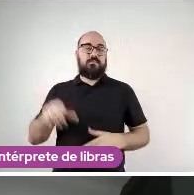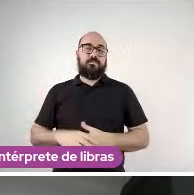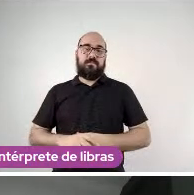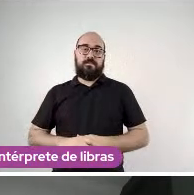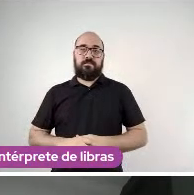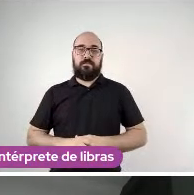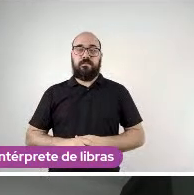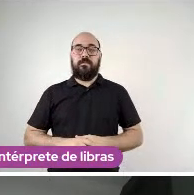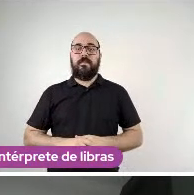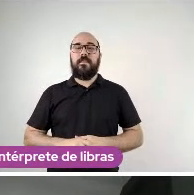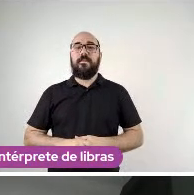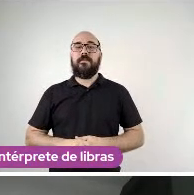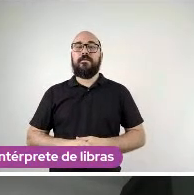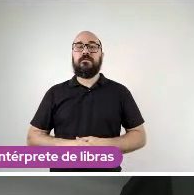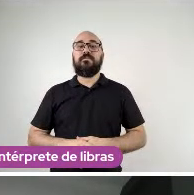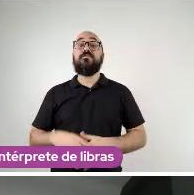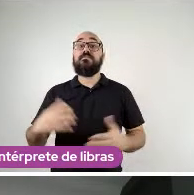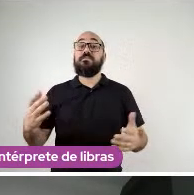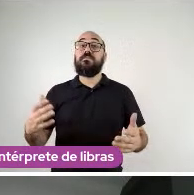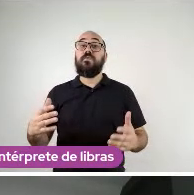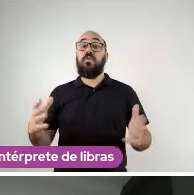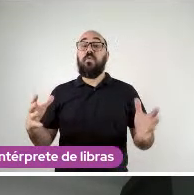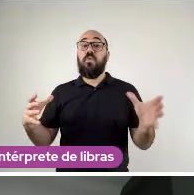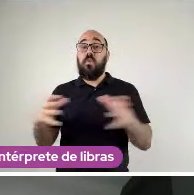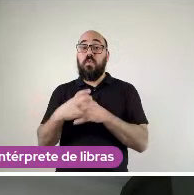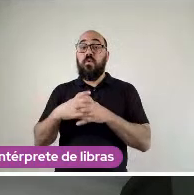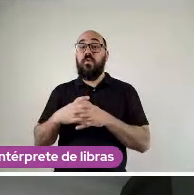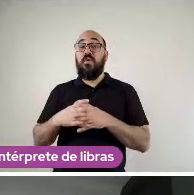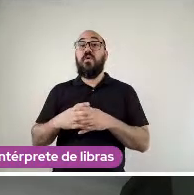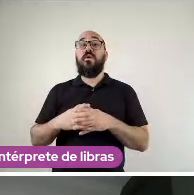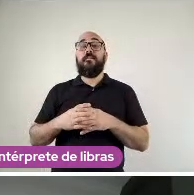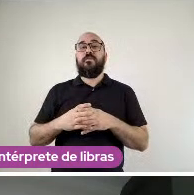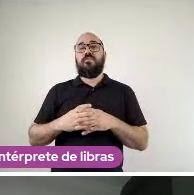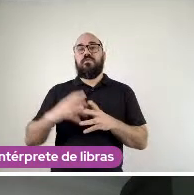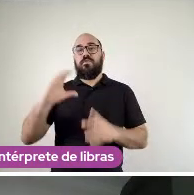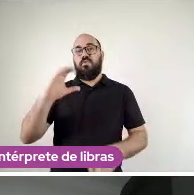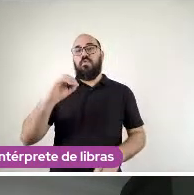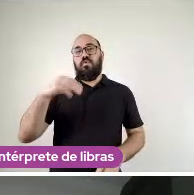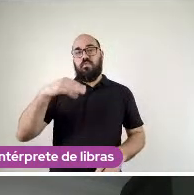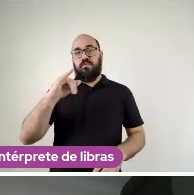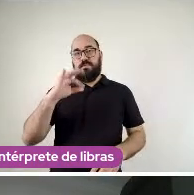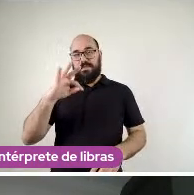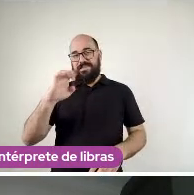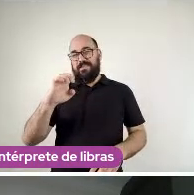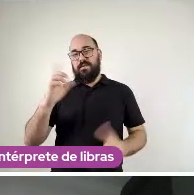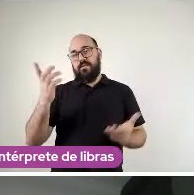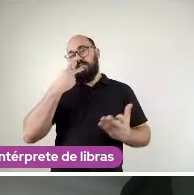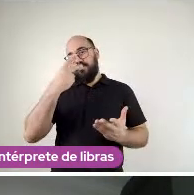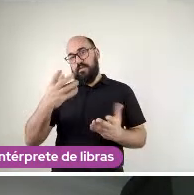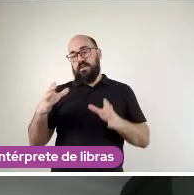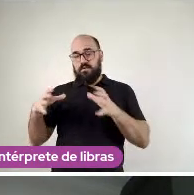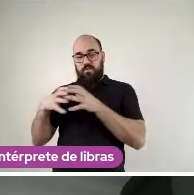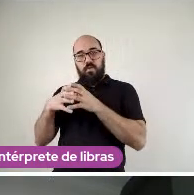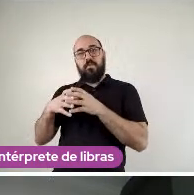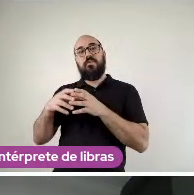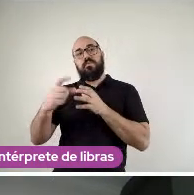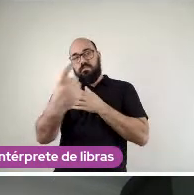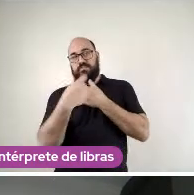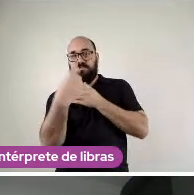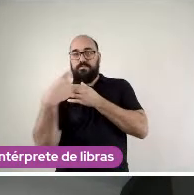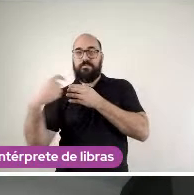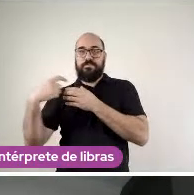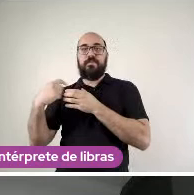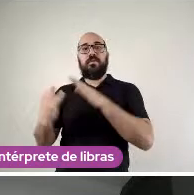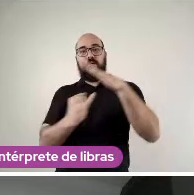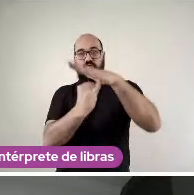né, esse grupo, esse comitê gestor, esse comitê de assessoramento, né, que eu falei que são formados por 15 instituições, tem feito